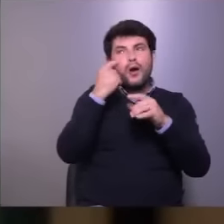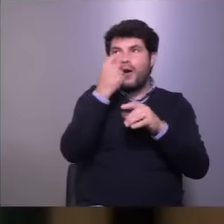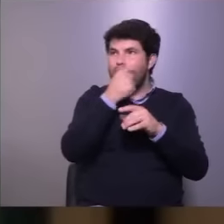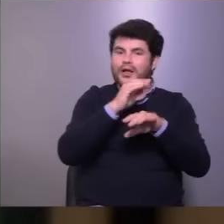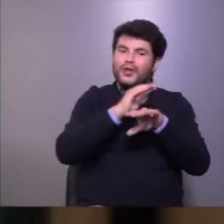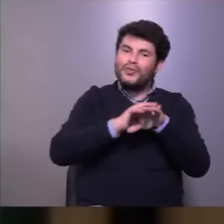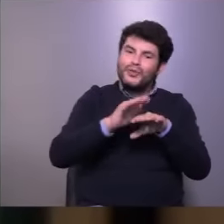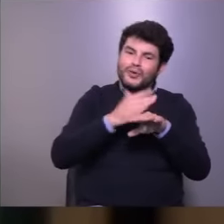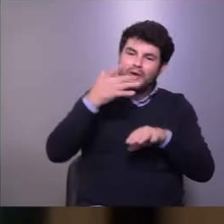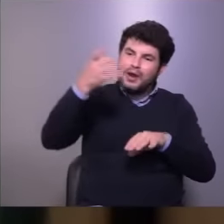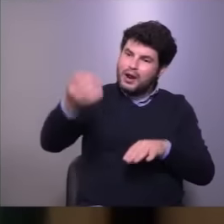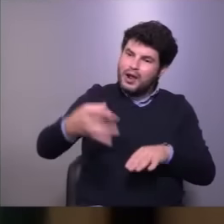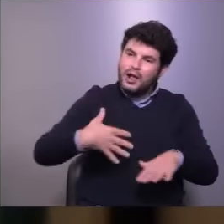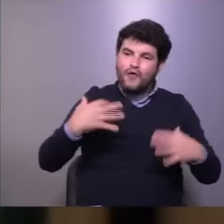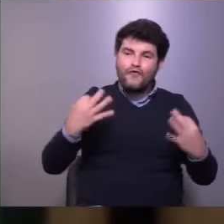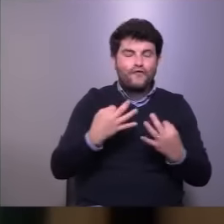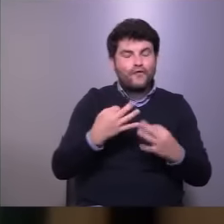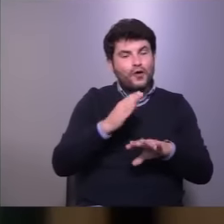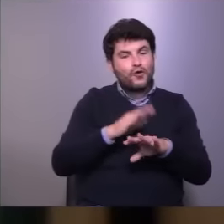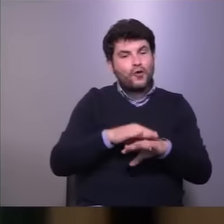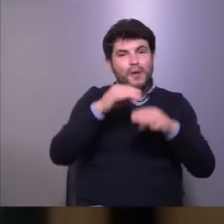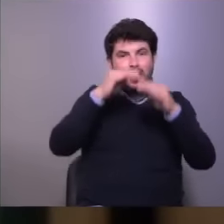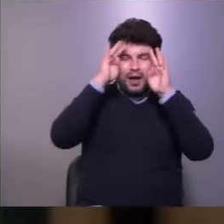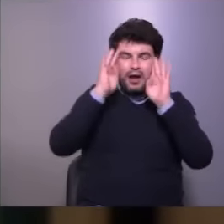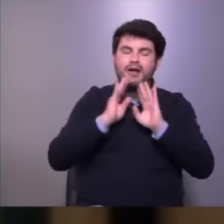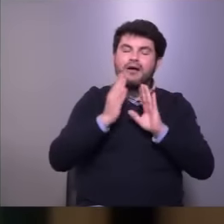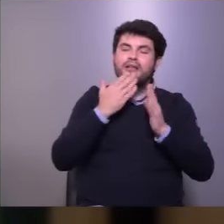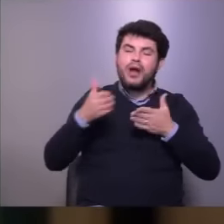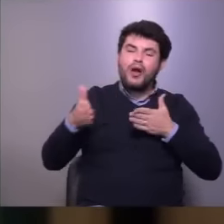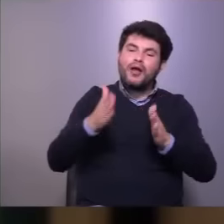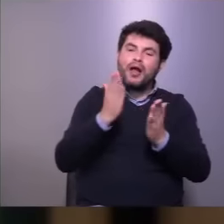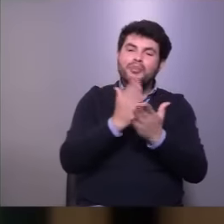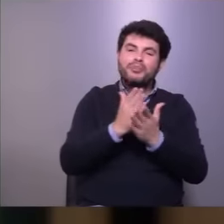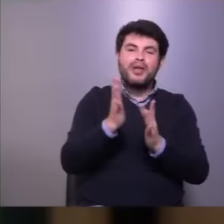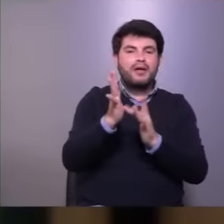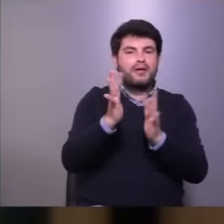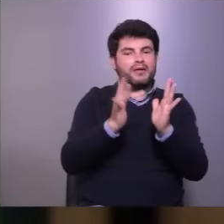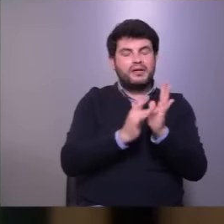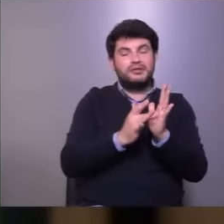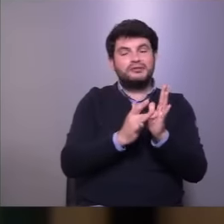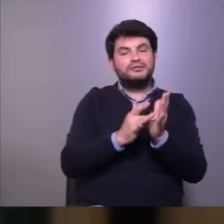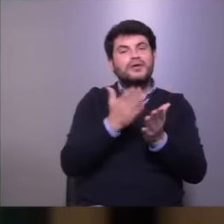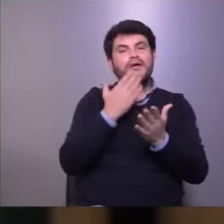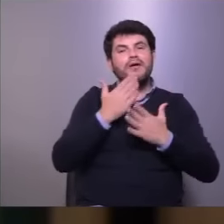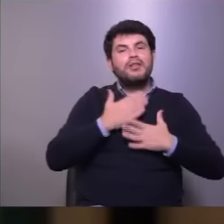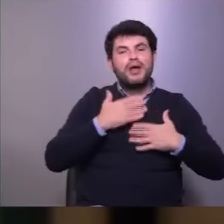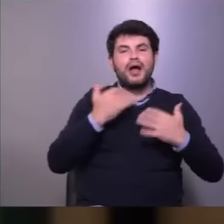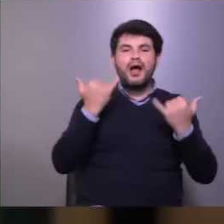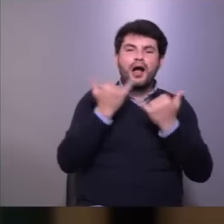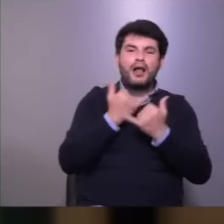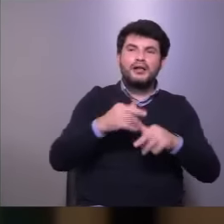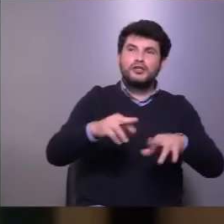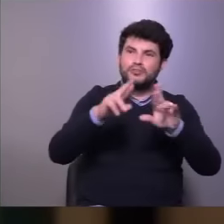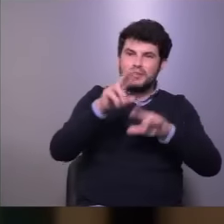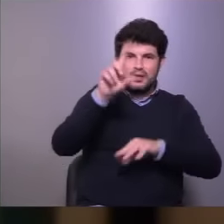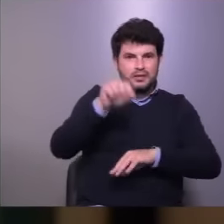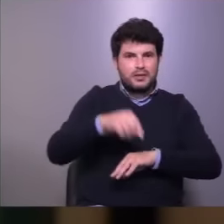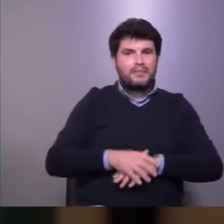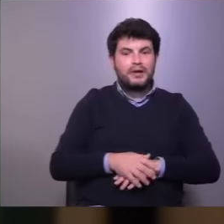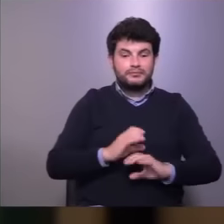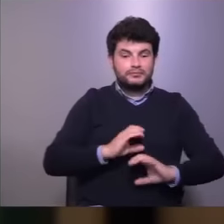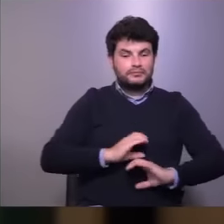imagem da Senhora do Rosário, deixemo-nos guiar pelo seu olhar de ternura e misericórdia, e por ela, deixemo-nos